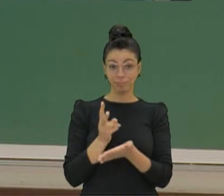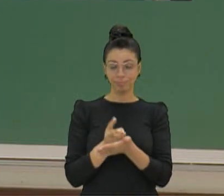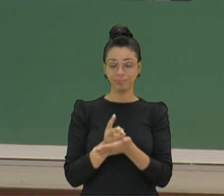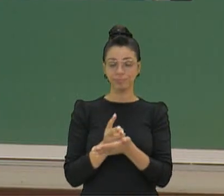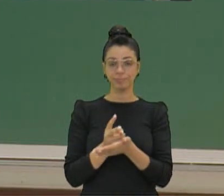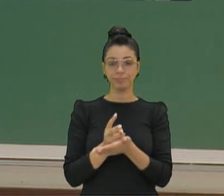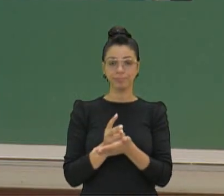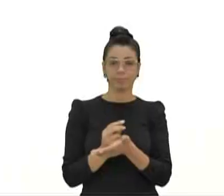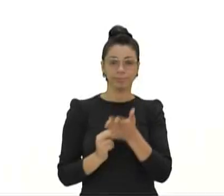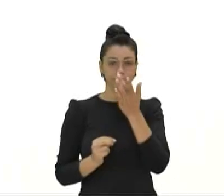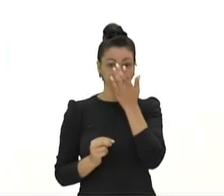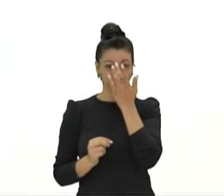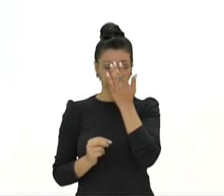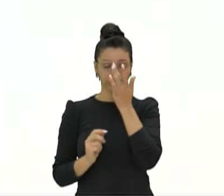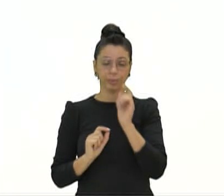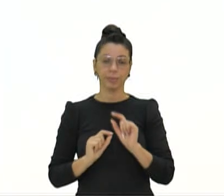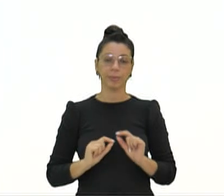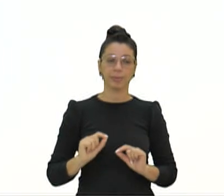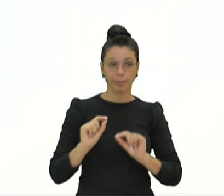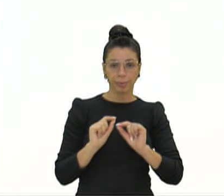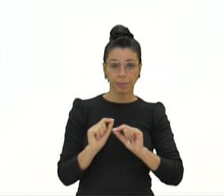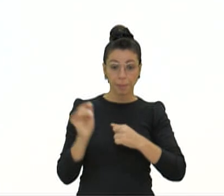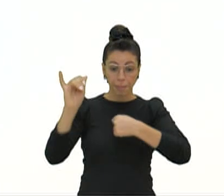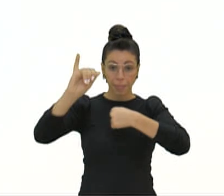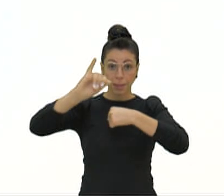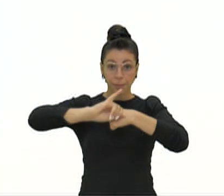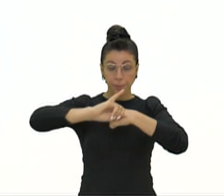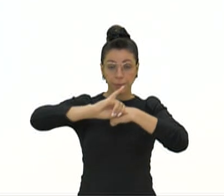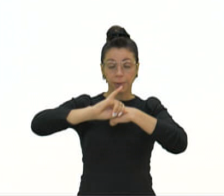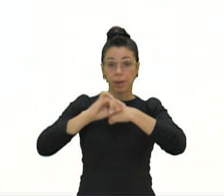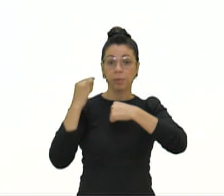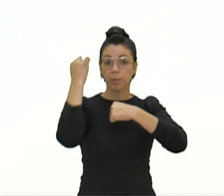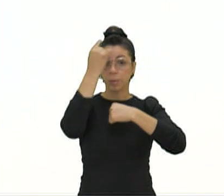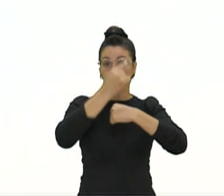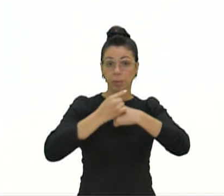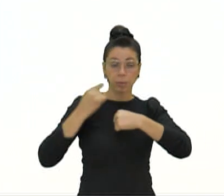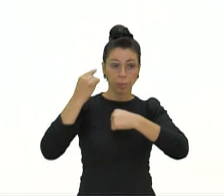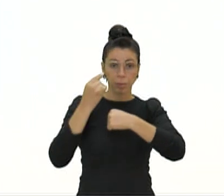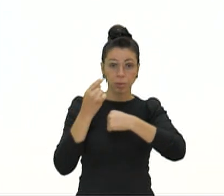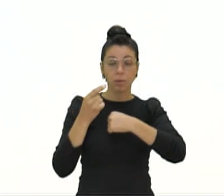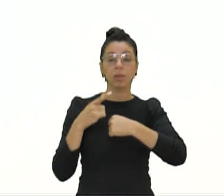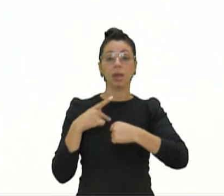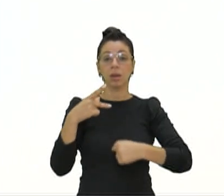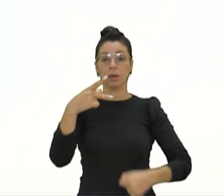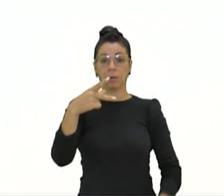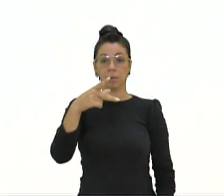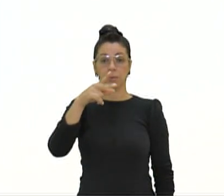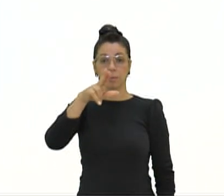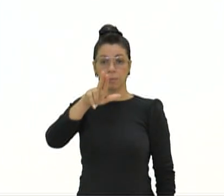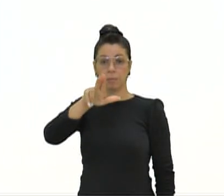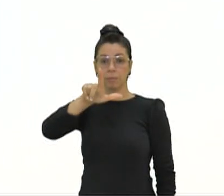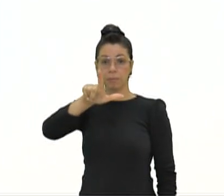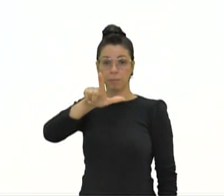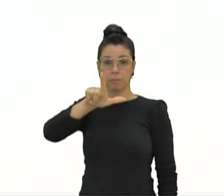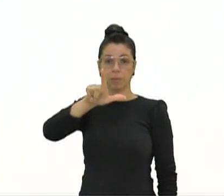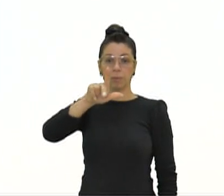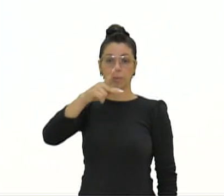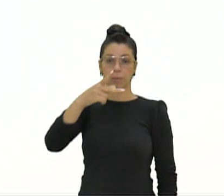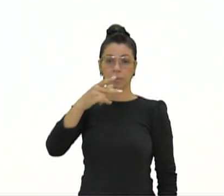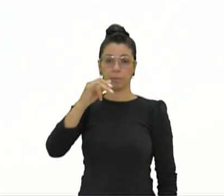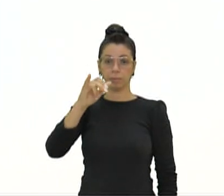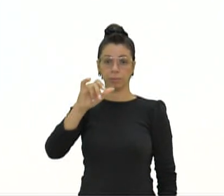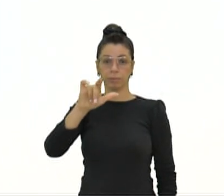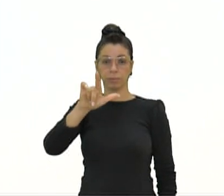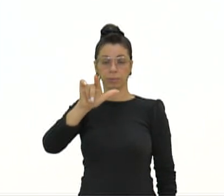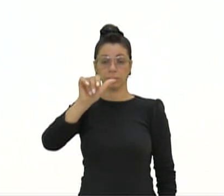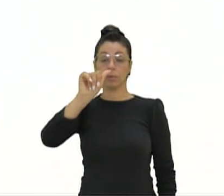falando de novo dela. Então, no centro da íris há uma abertura chamada pupila. Nós também conversamos sobre ela